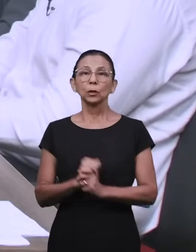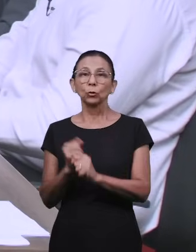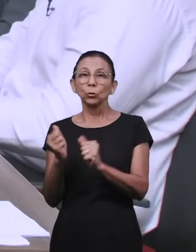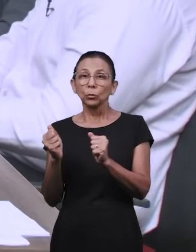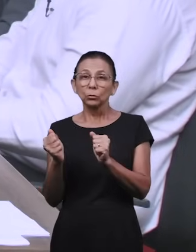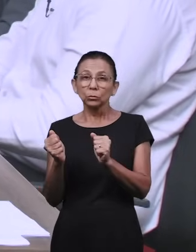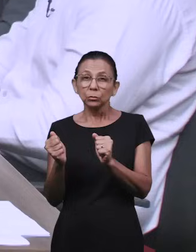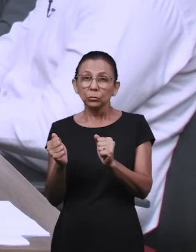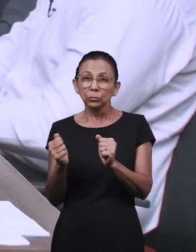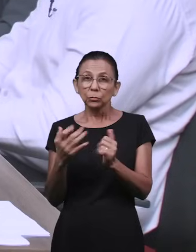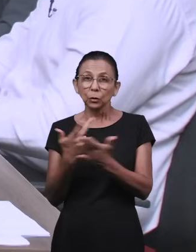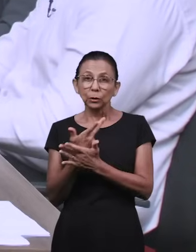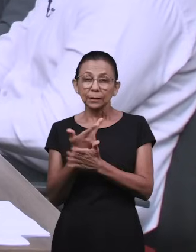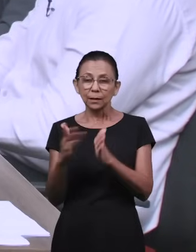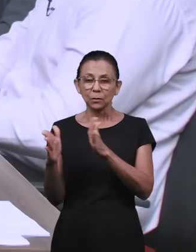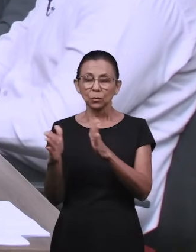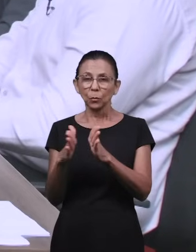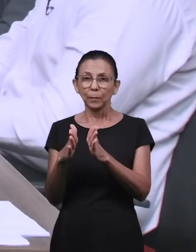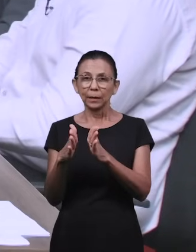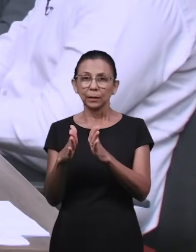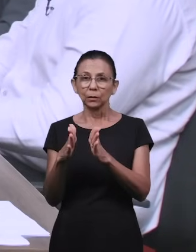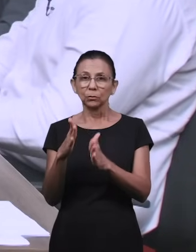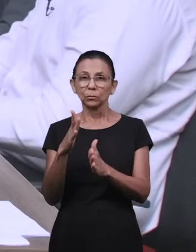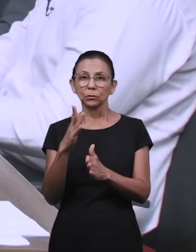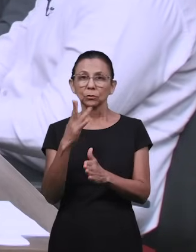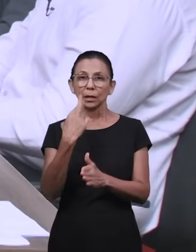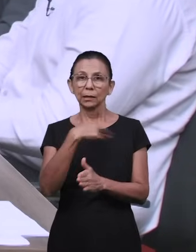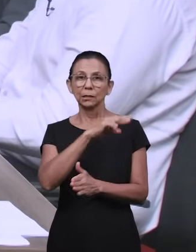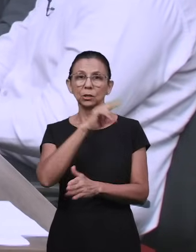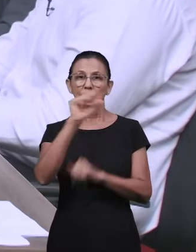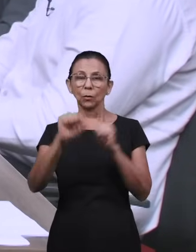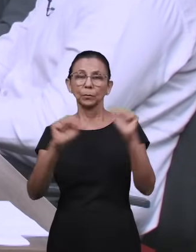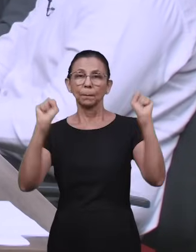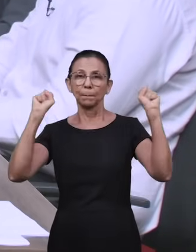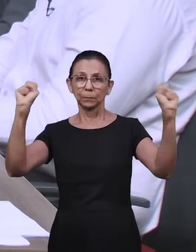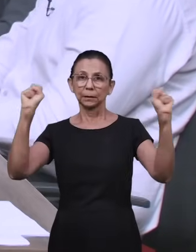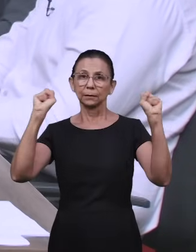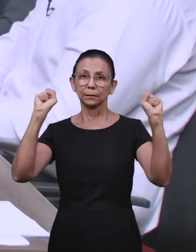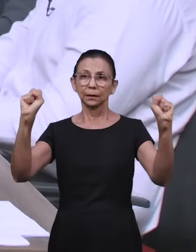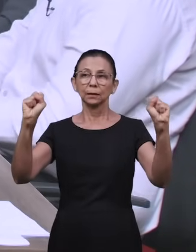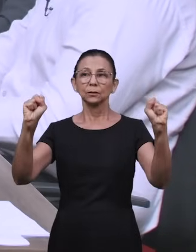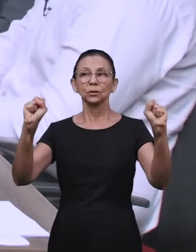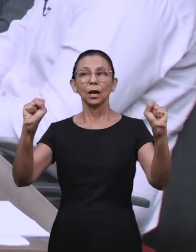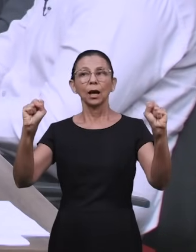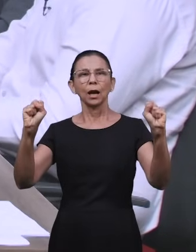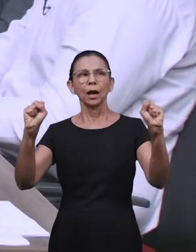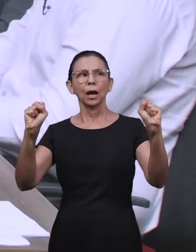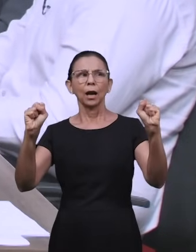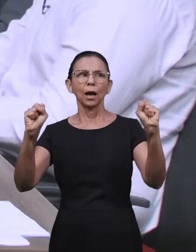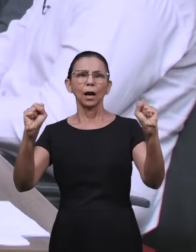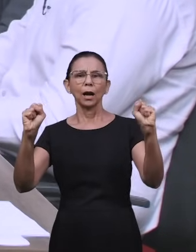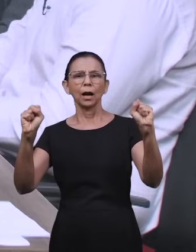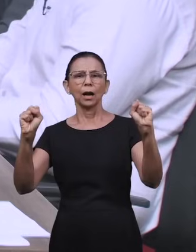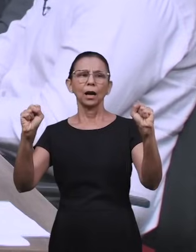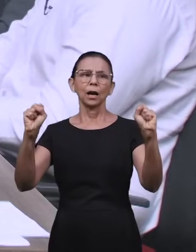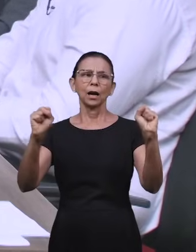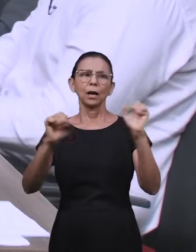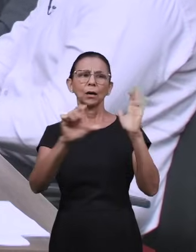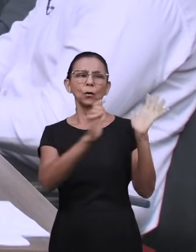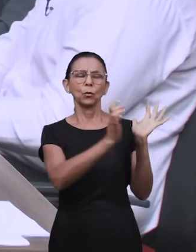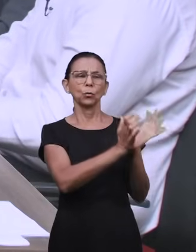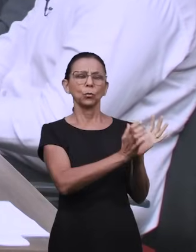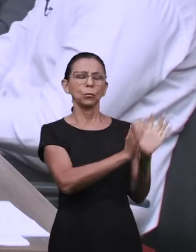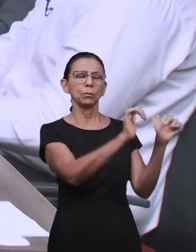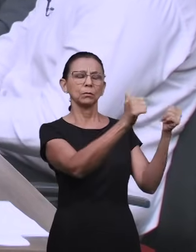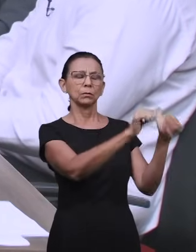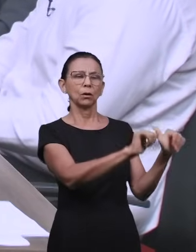chega na Reforma Protestante, né? Essa prática já estava realmente disseminada. Já se confundia, né? Muitos que